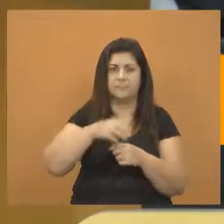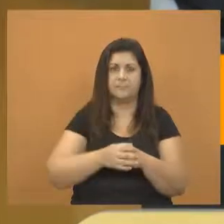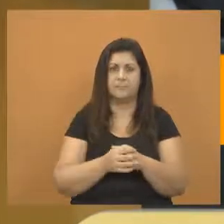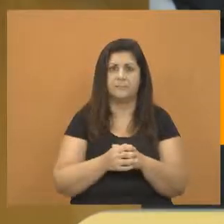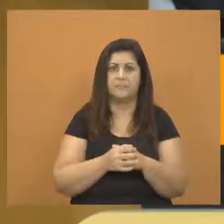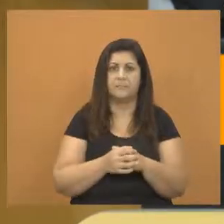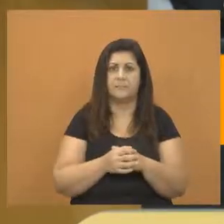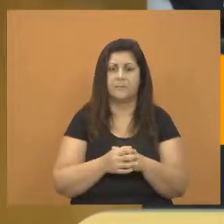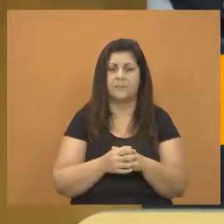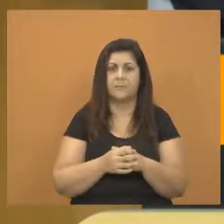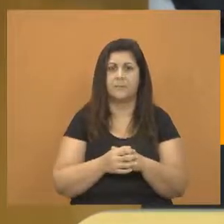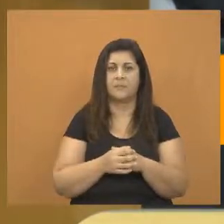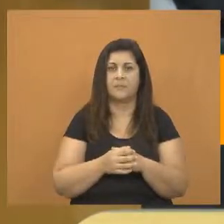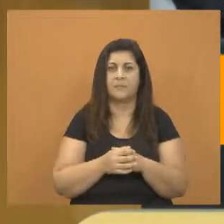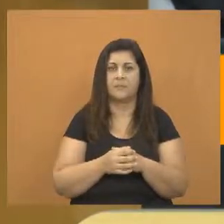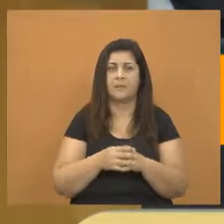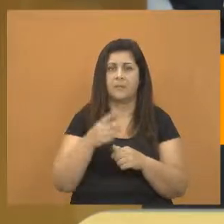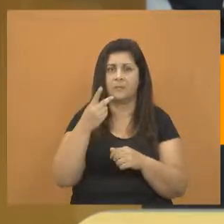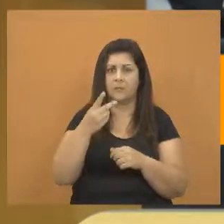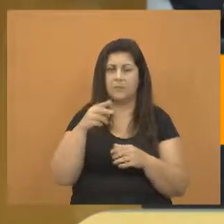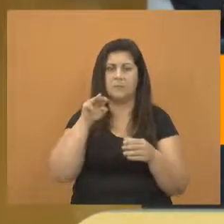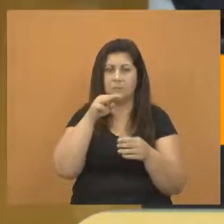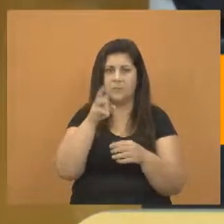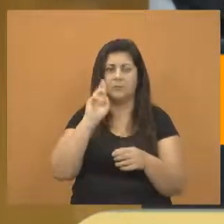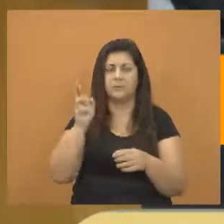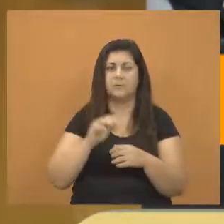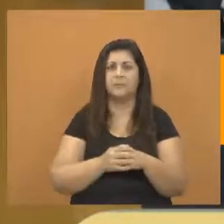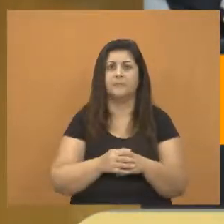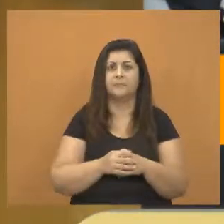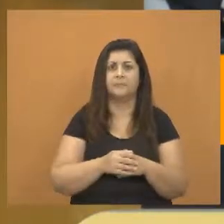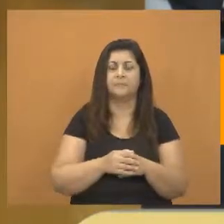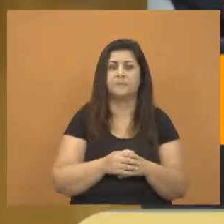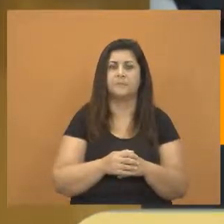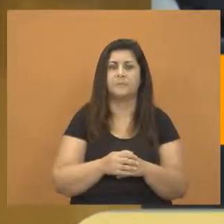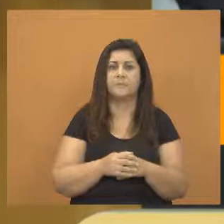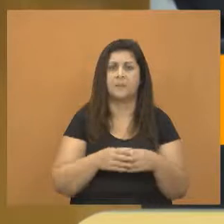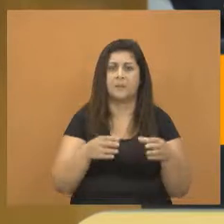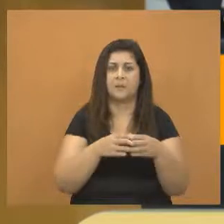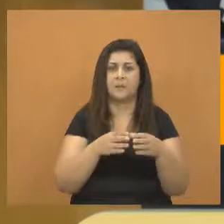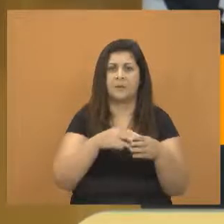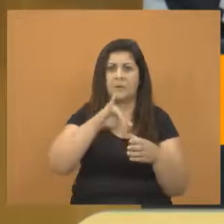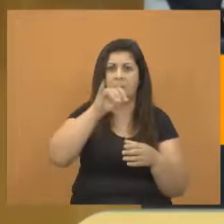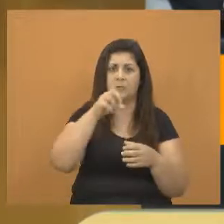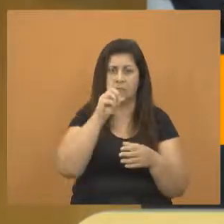R$ 2.860.850. Asfalto previsto para o bairro Jardim do Marquês,